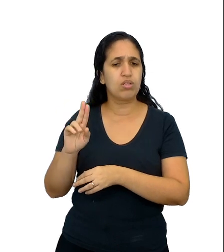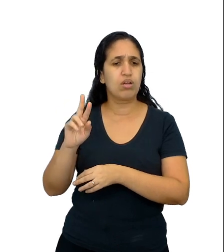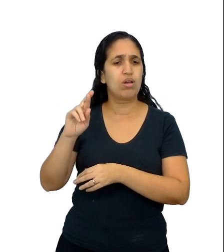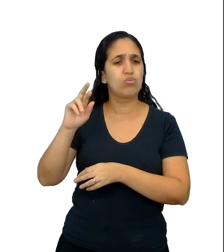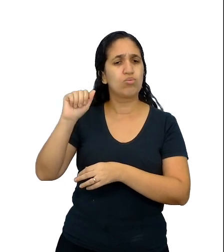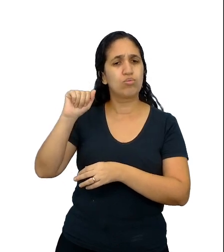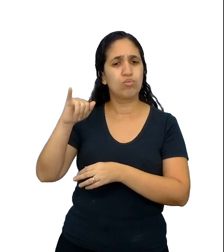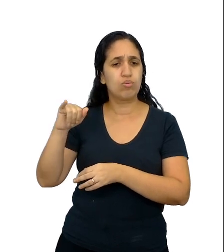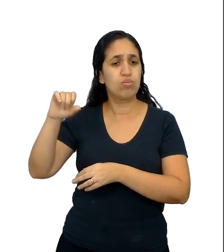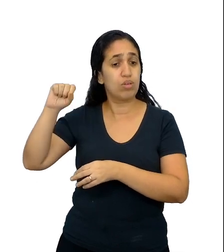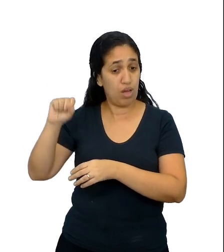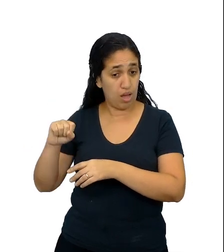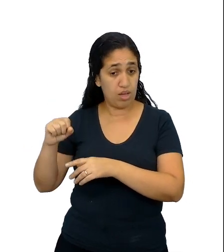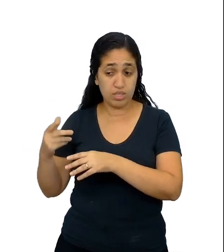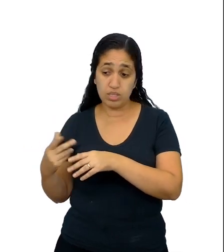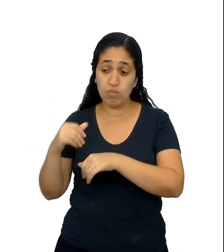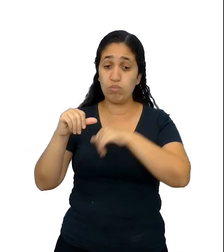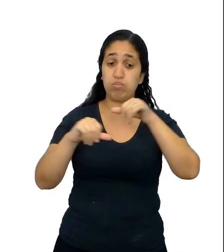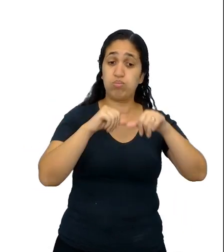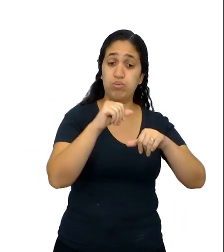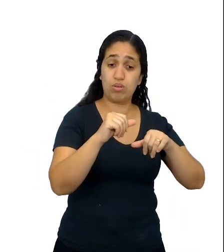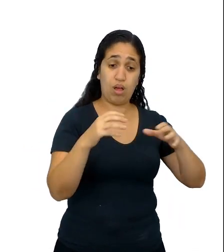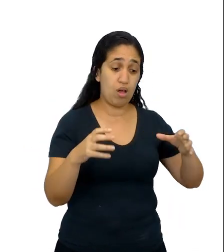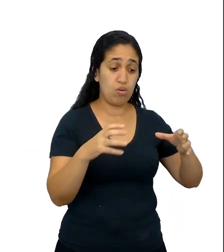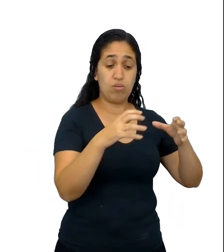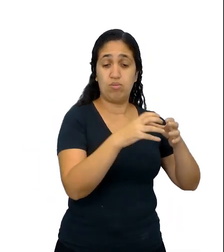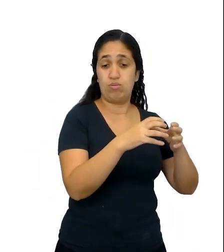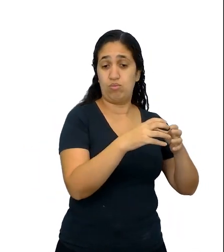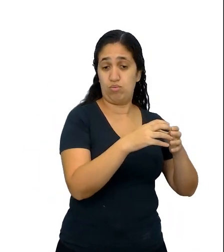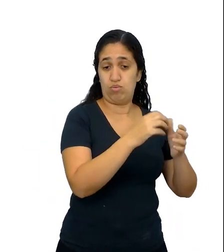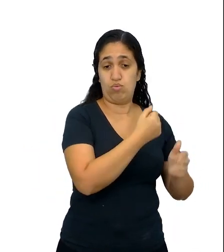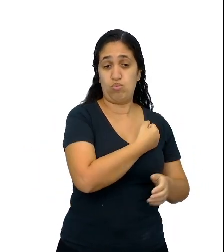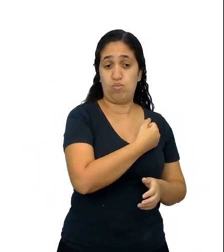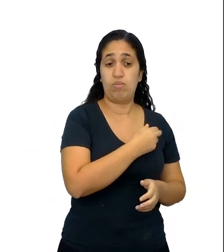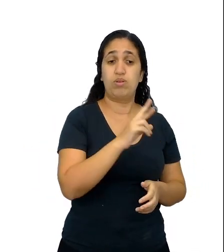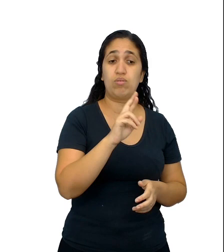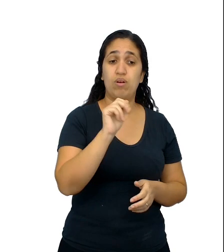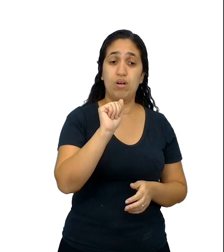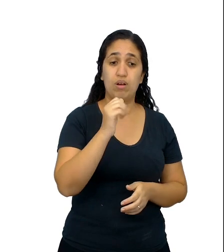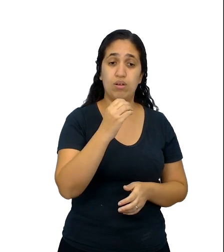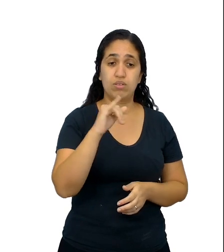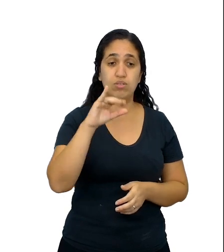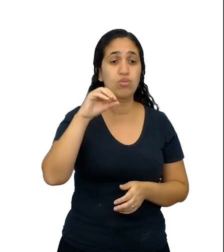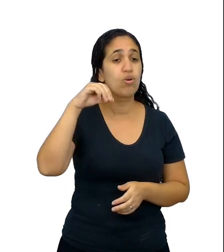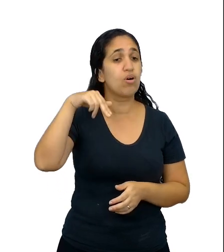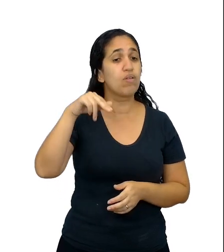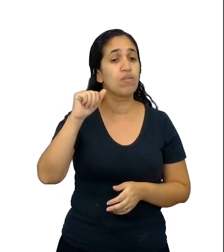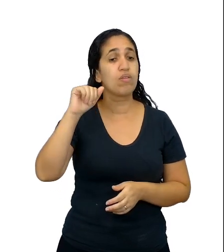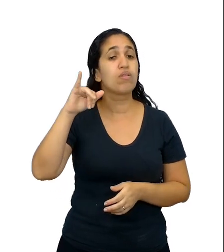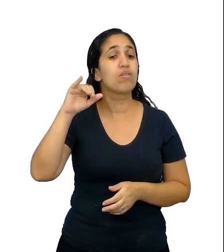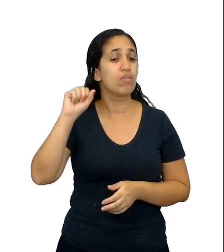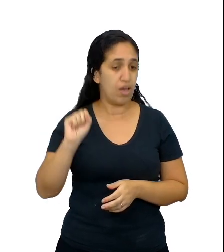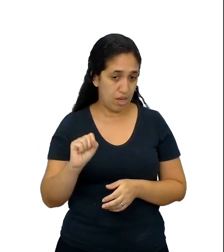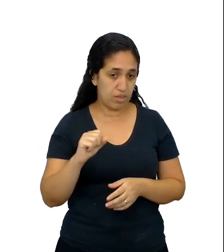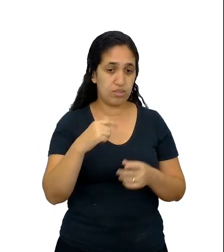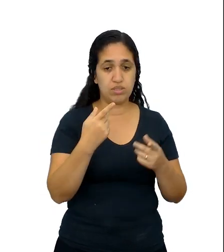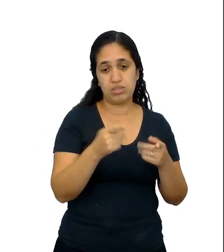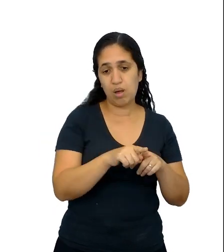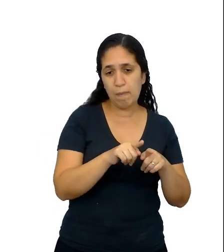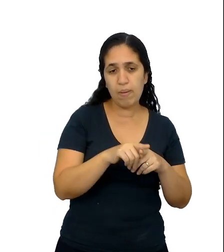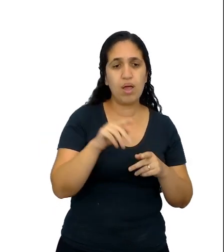outra representação, que é a representação que são os números racionais, na representação fracionária,